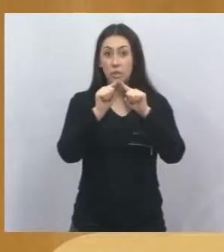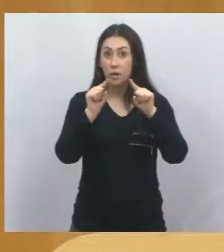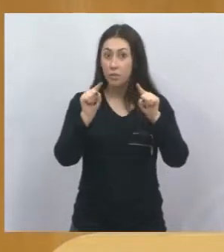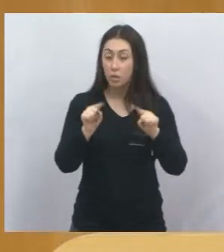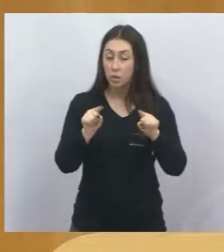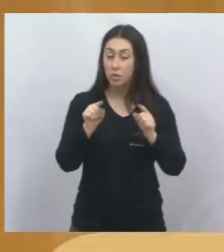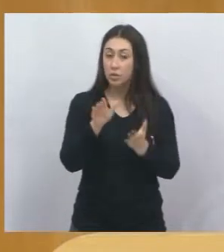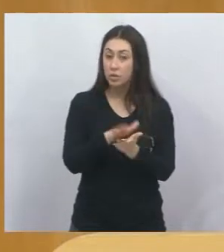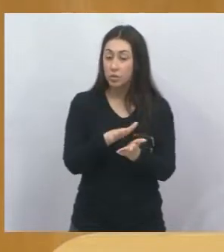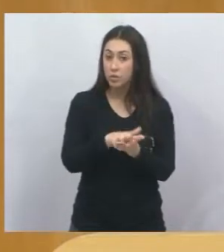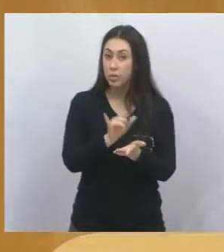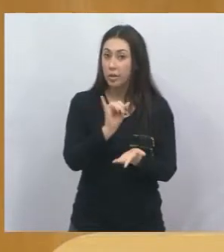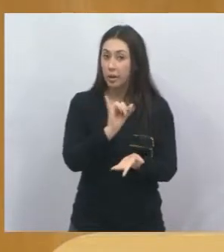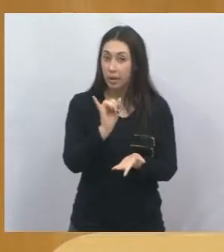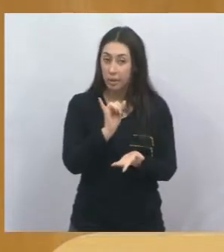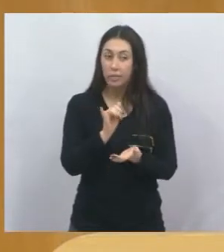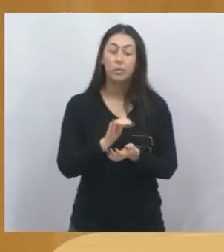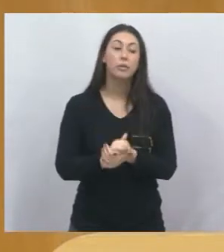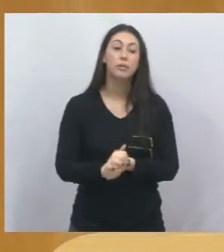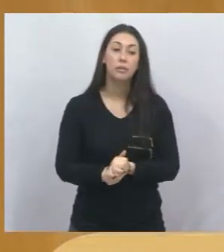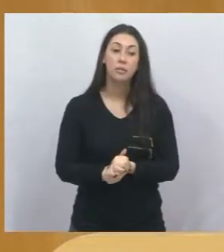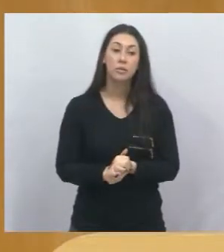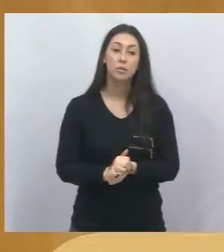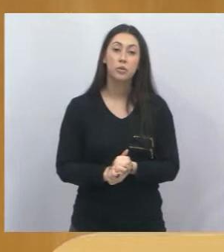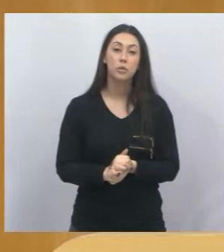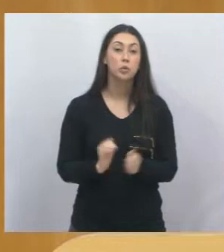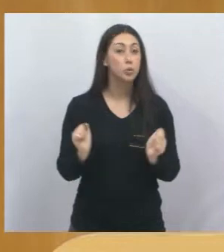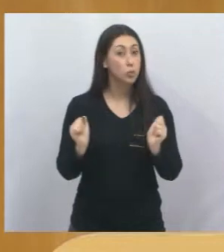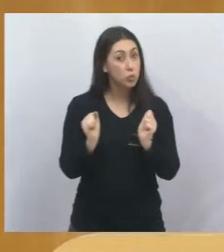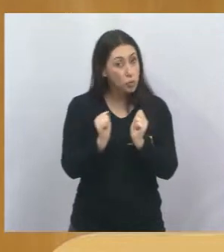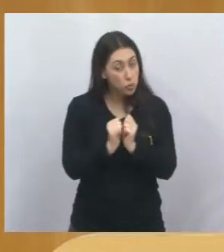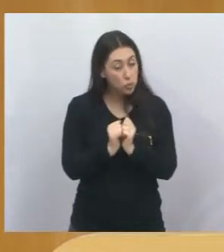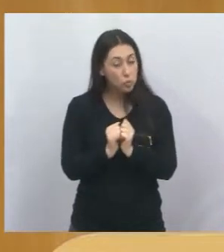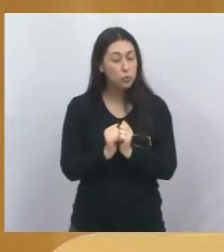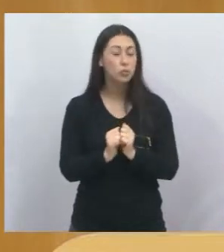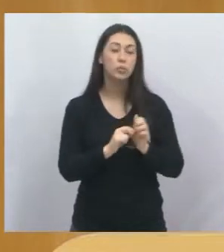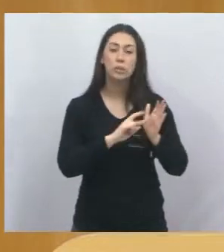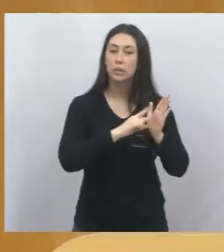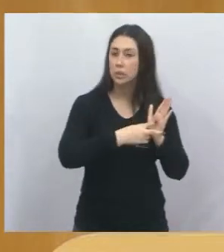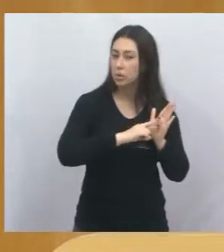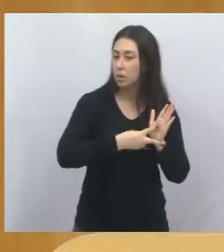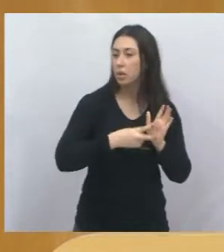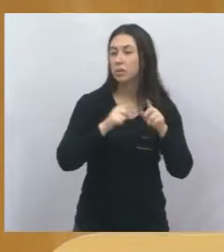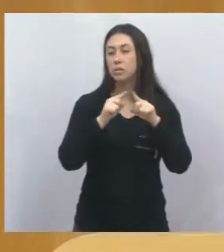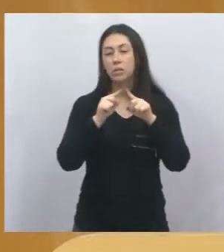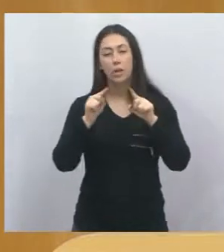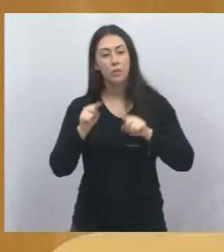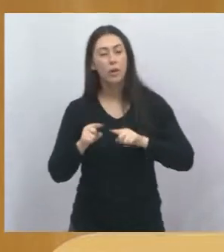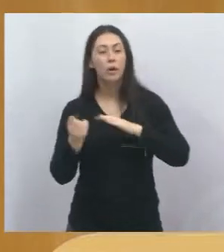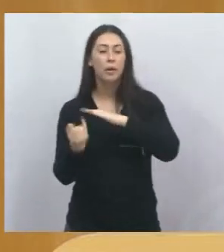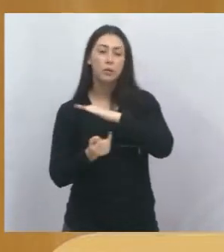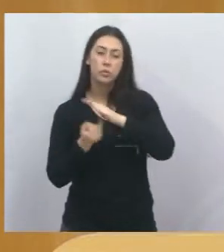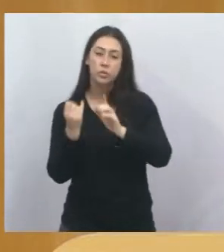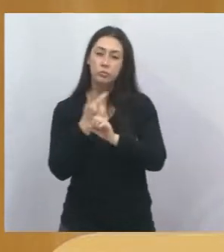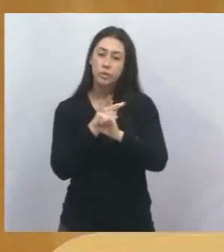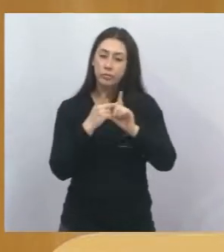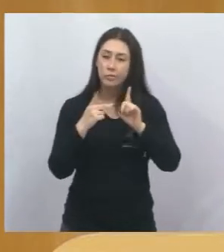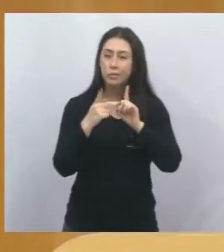né? E que em um consenso entre sindicato, servidor público,